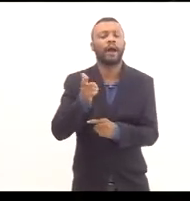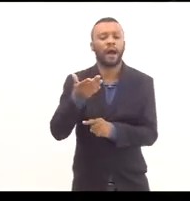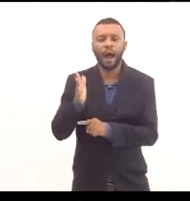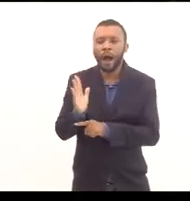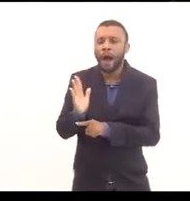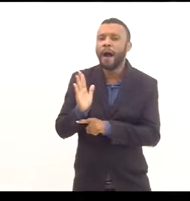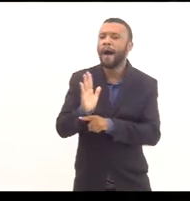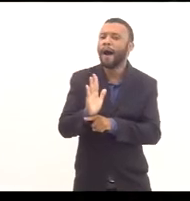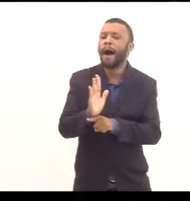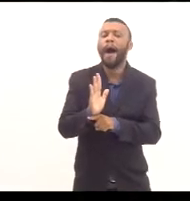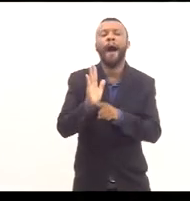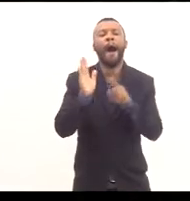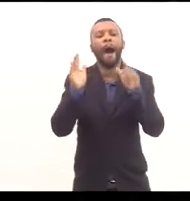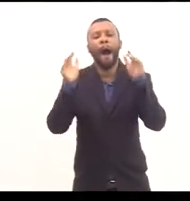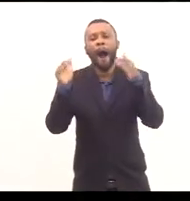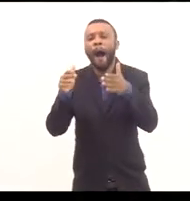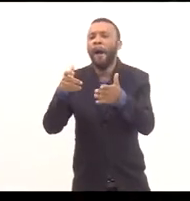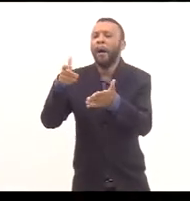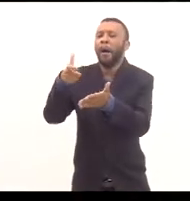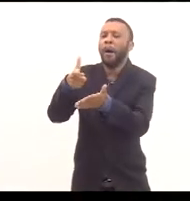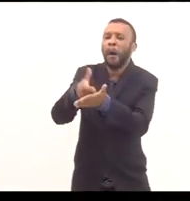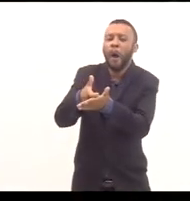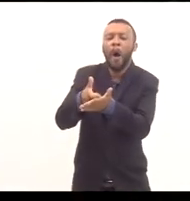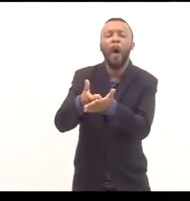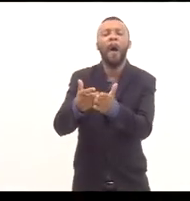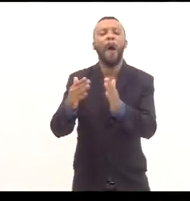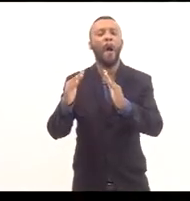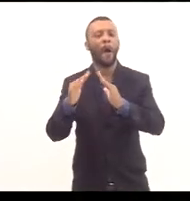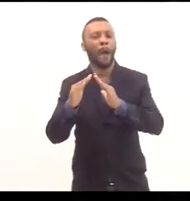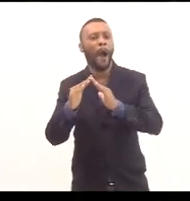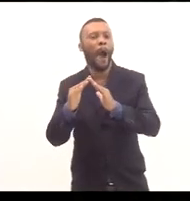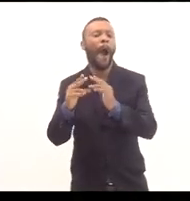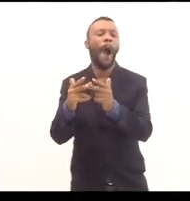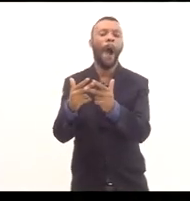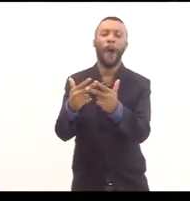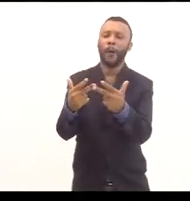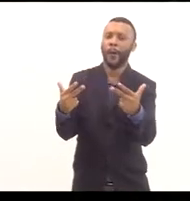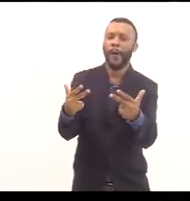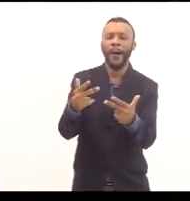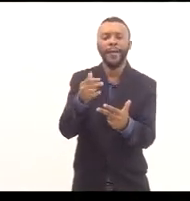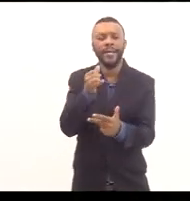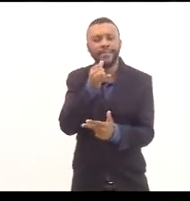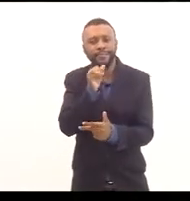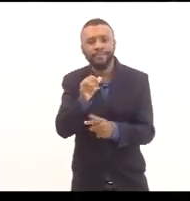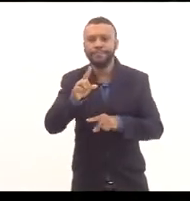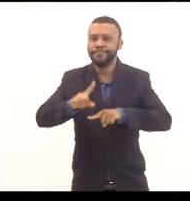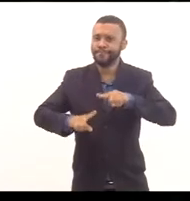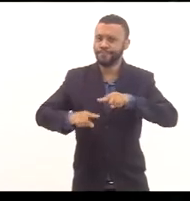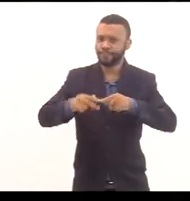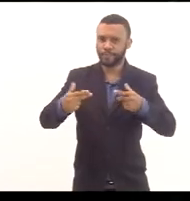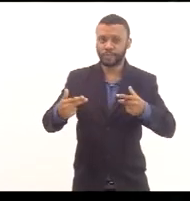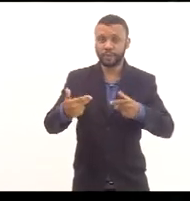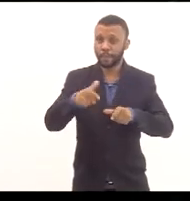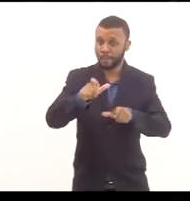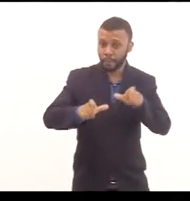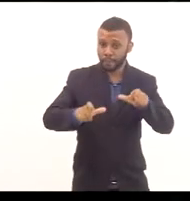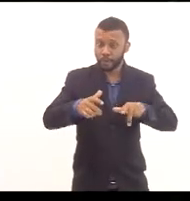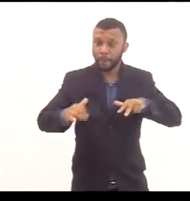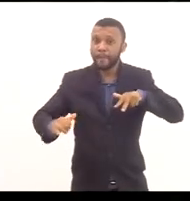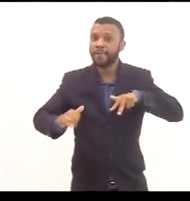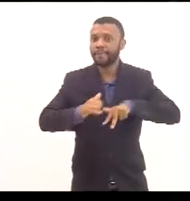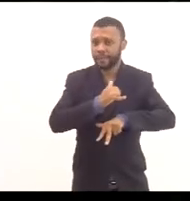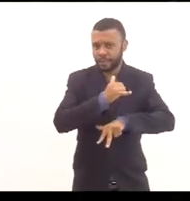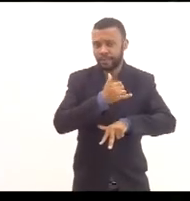para a compra de móveis e de eletrodomésticos para as vítimas né para